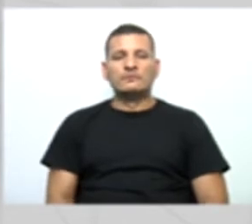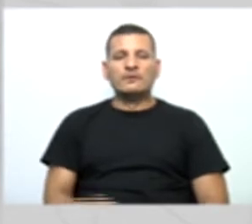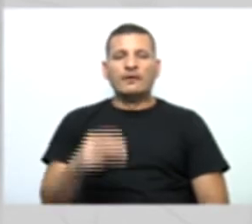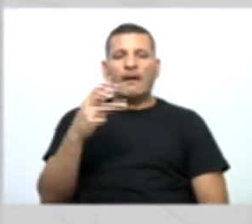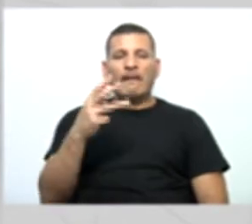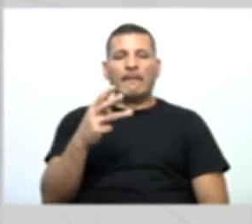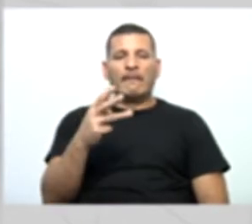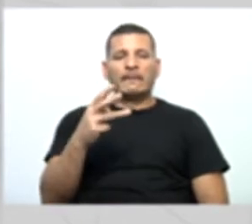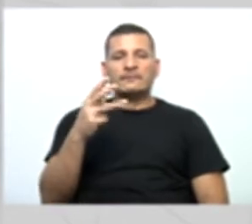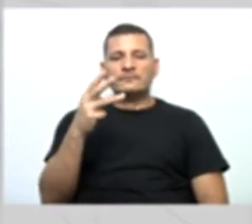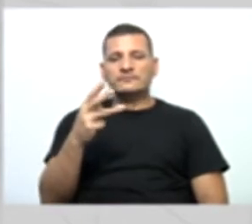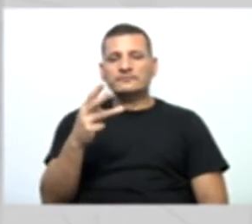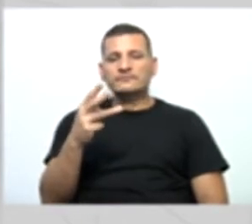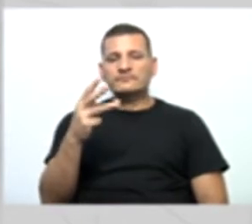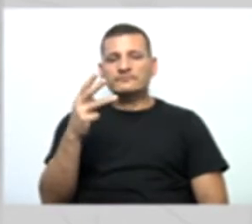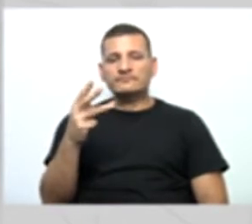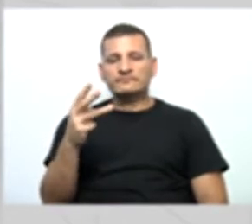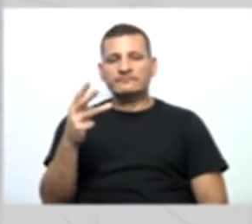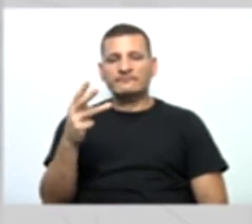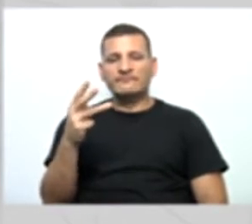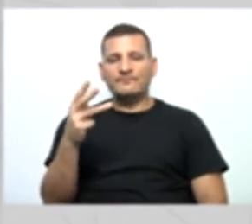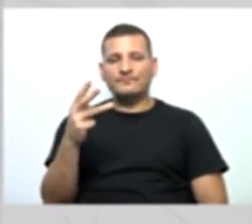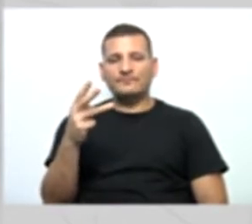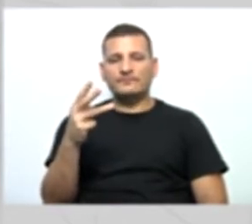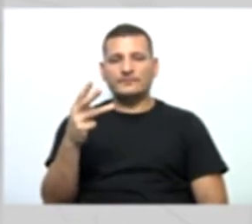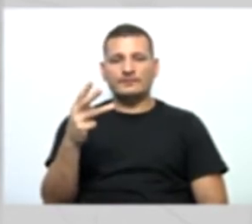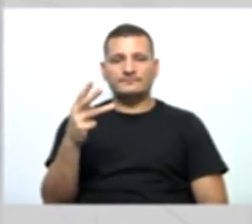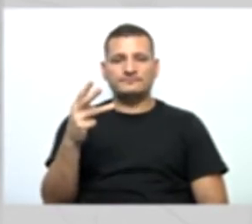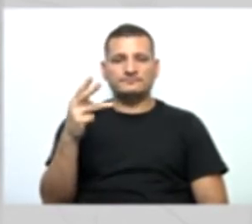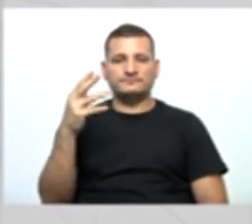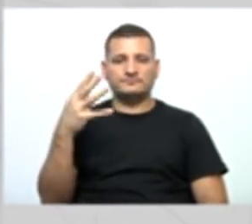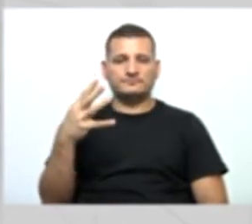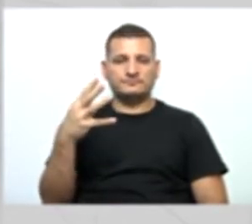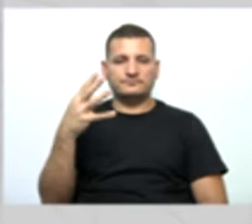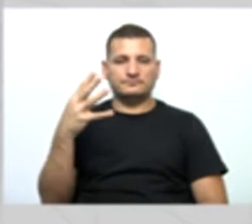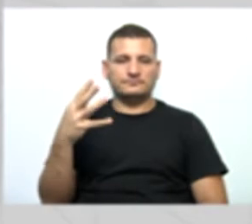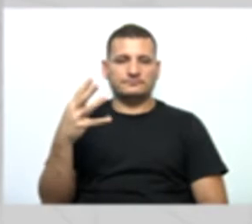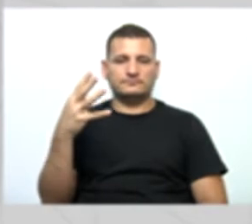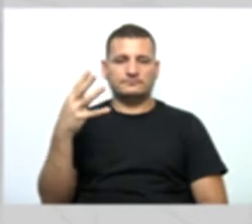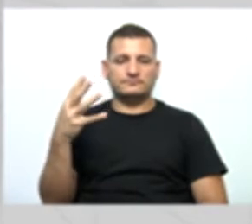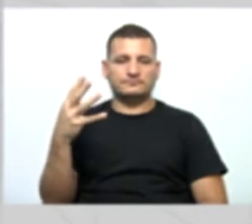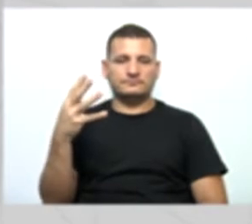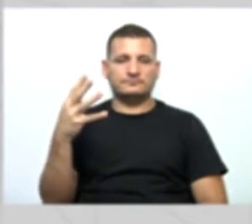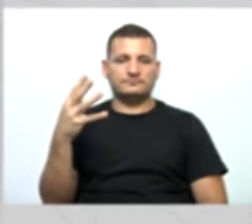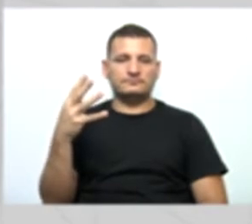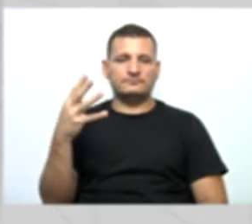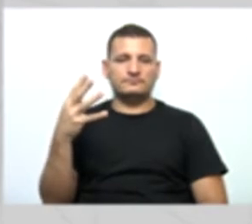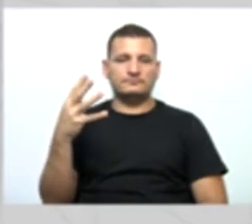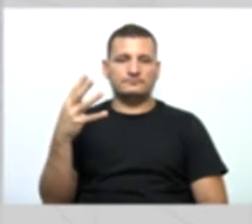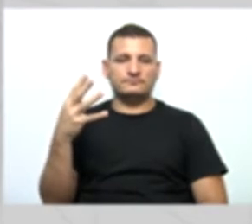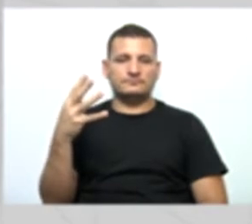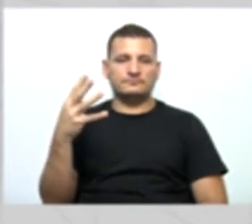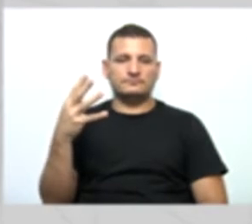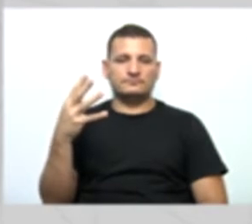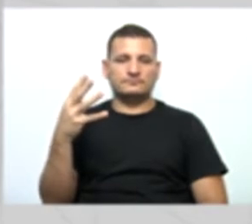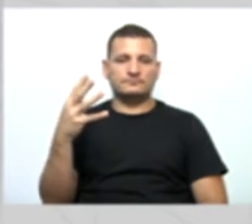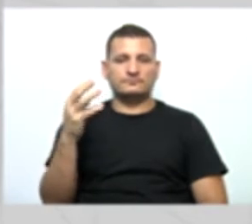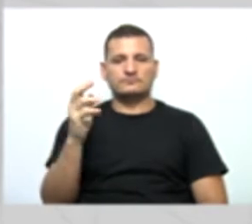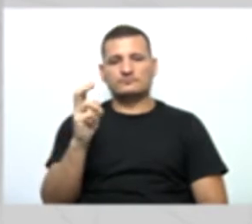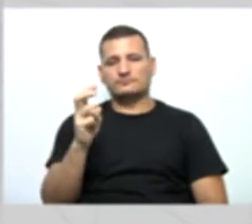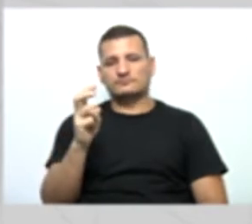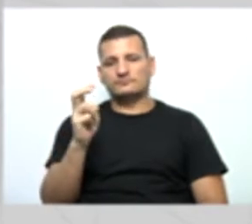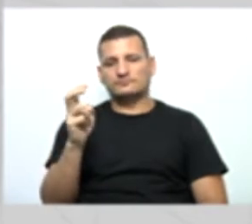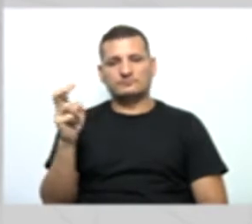3, 3, 3, 4, 4, 4. Vamos colocar aqui um